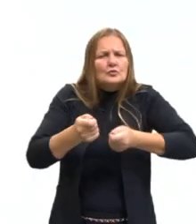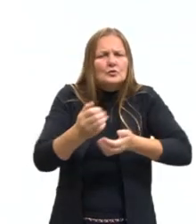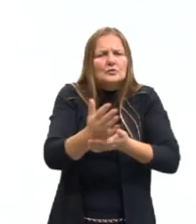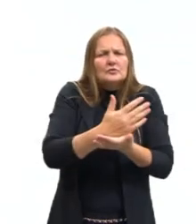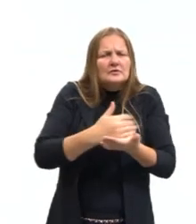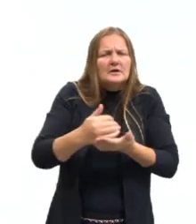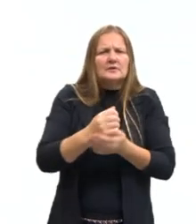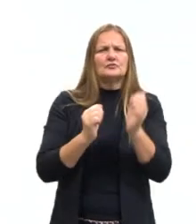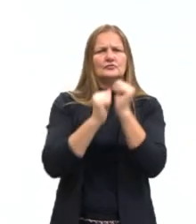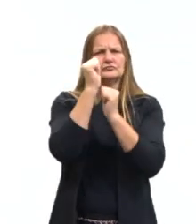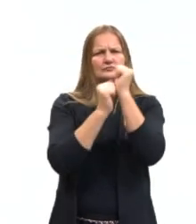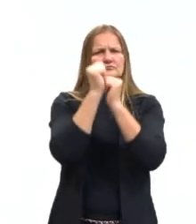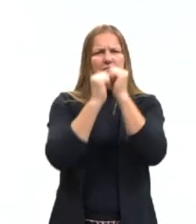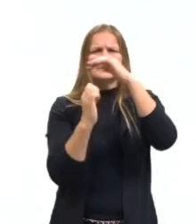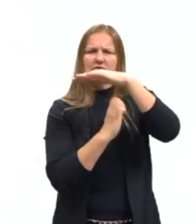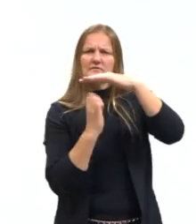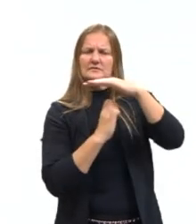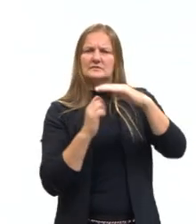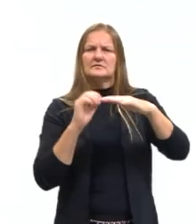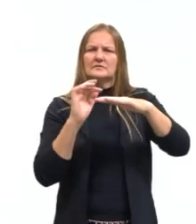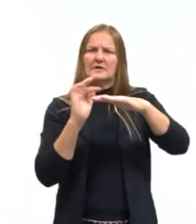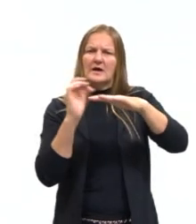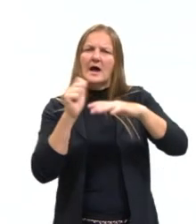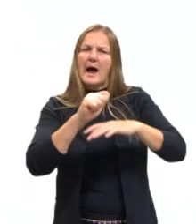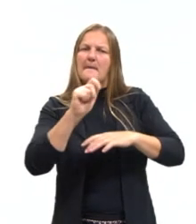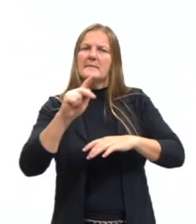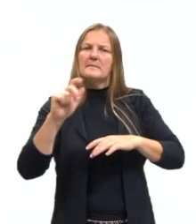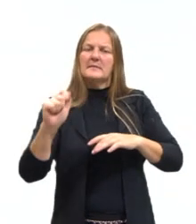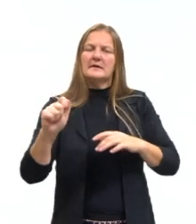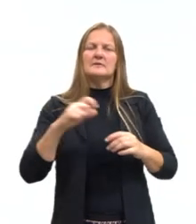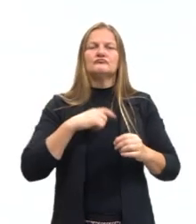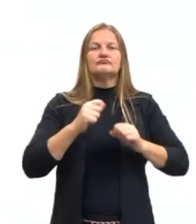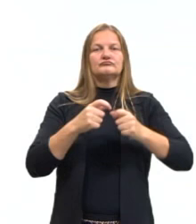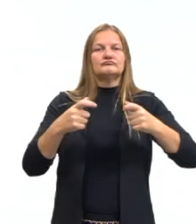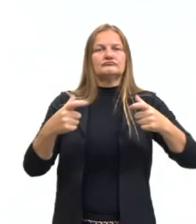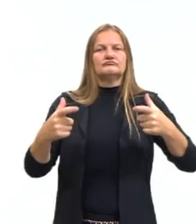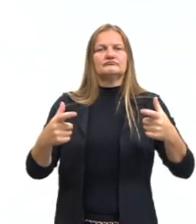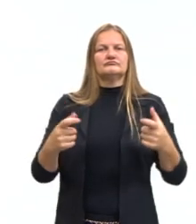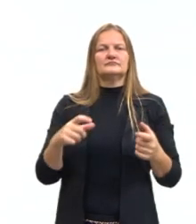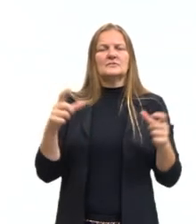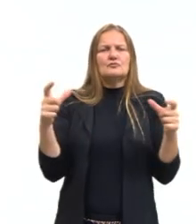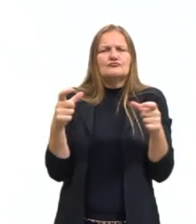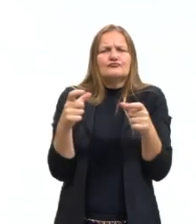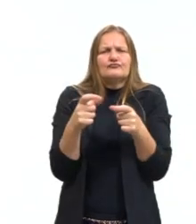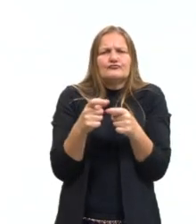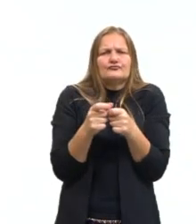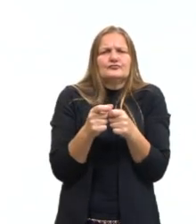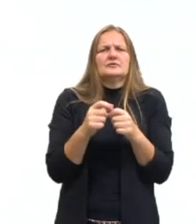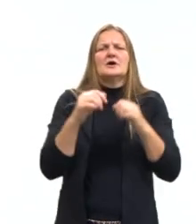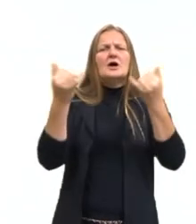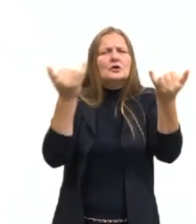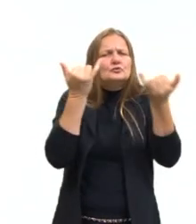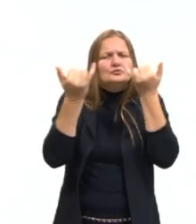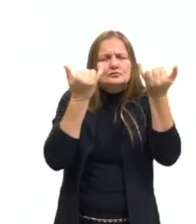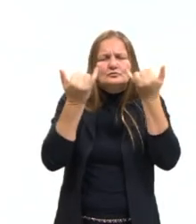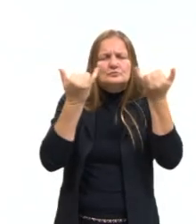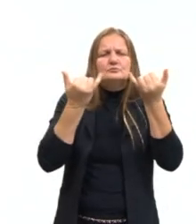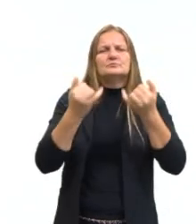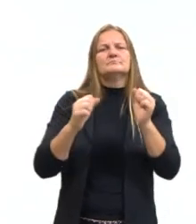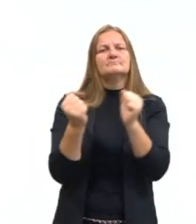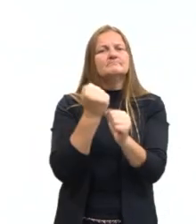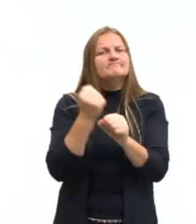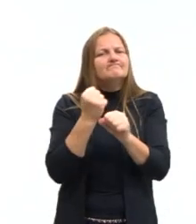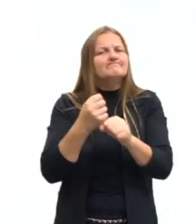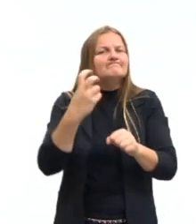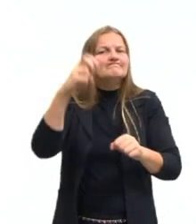desenvolvidos por empresas de aplicativos e redes sociais essa abundância vem sendo restringida e as notícias e